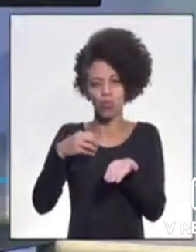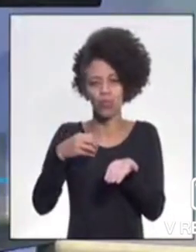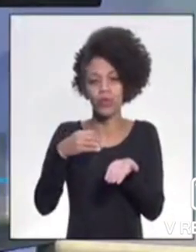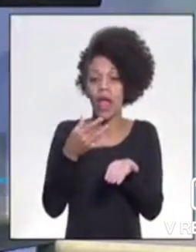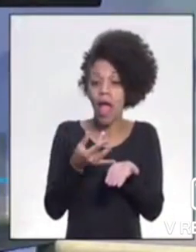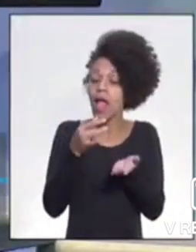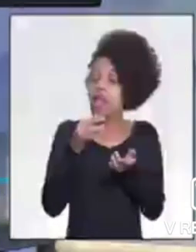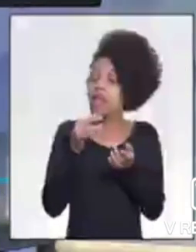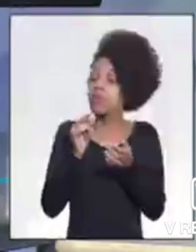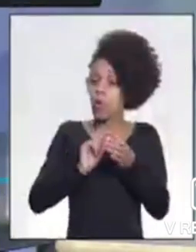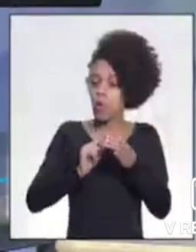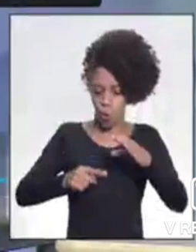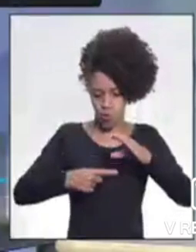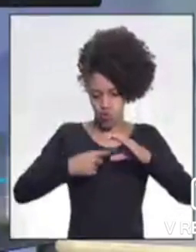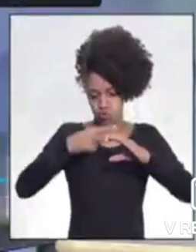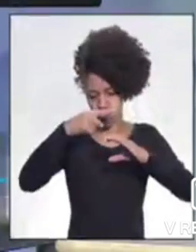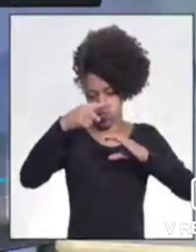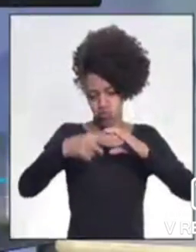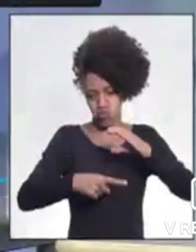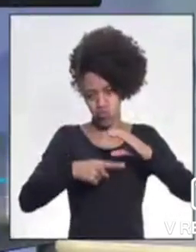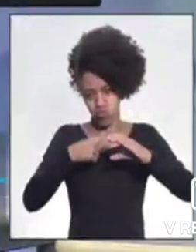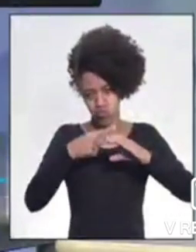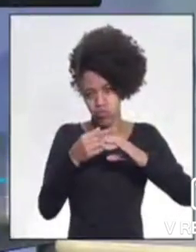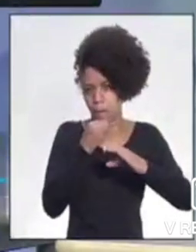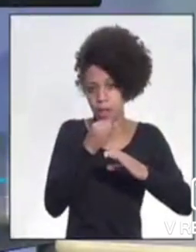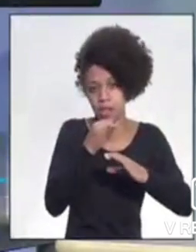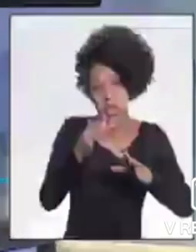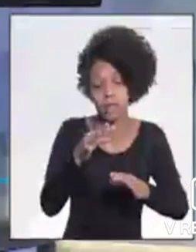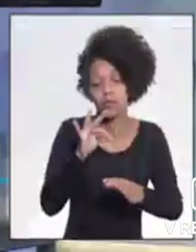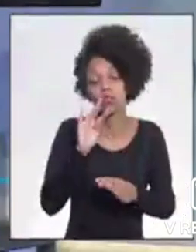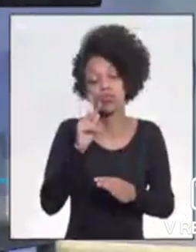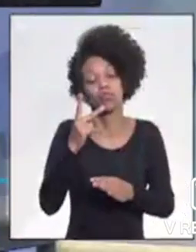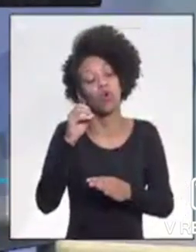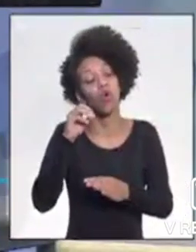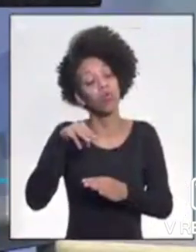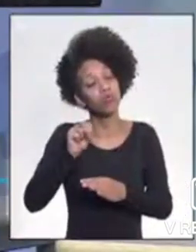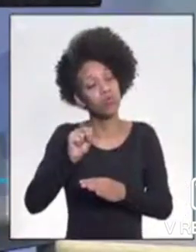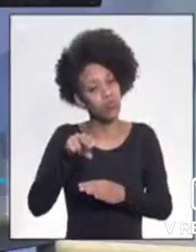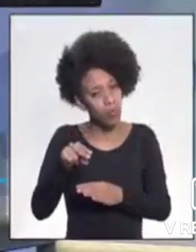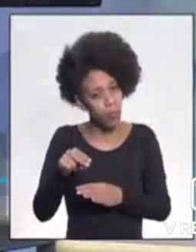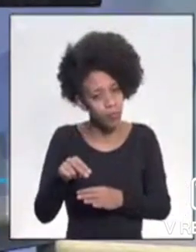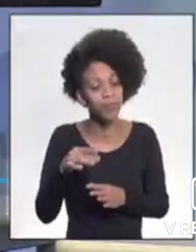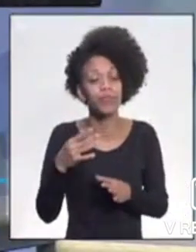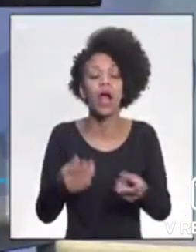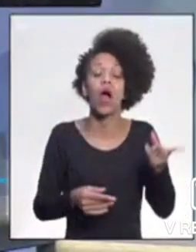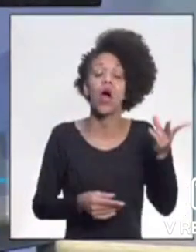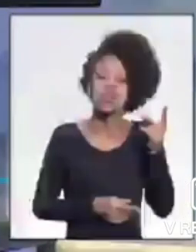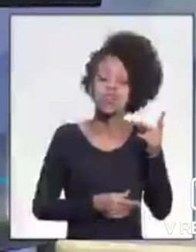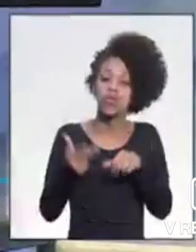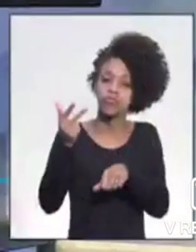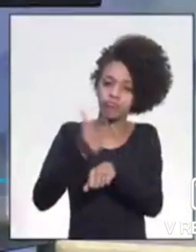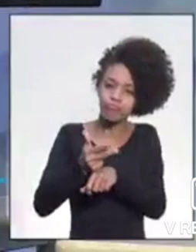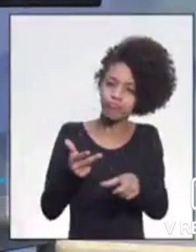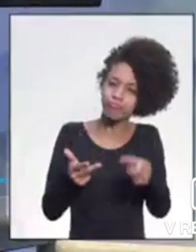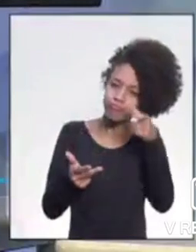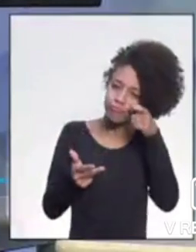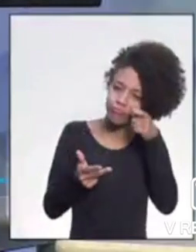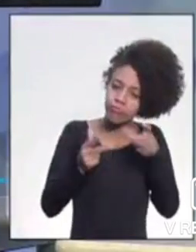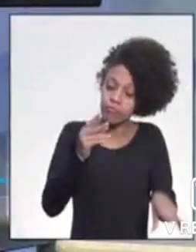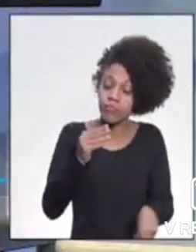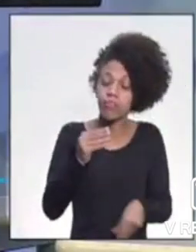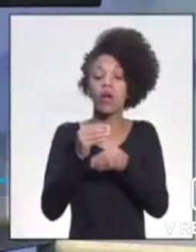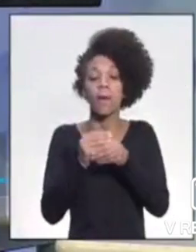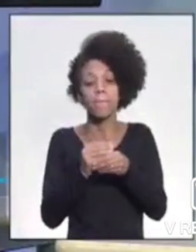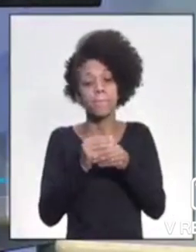Os elétrons. Esse seria o modelo do Thomson. Agora vamos ver um segundo vídeo que vai complementar os